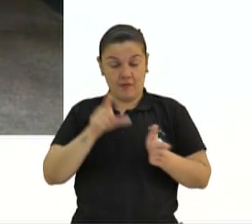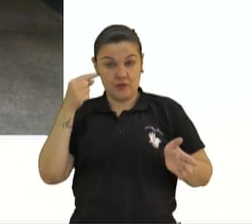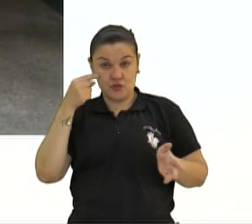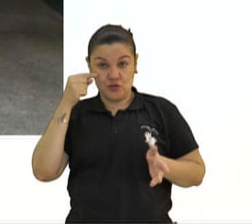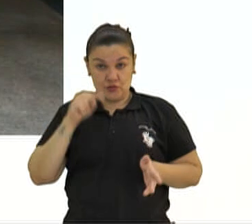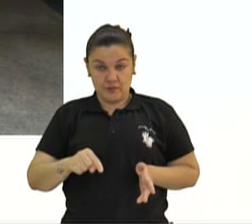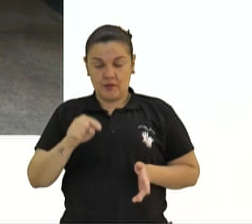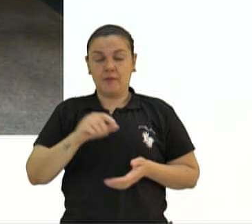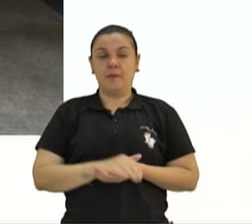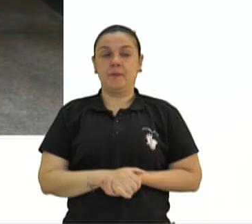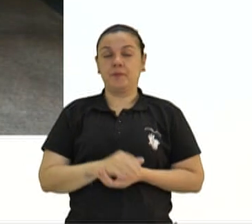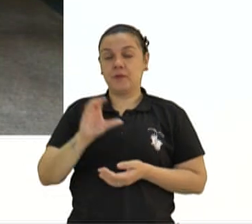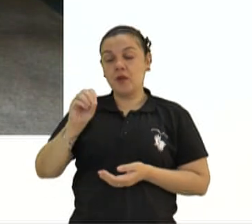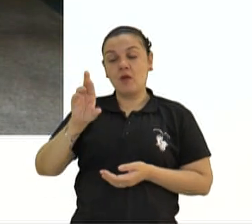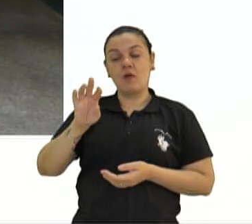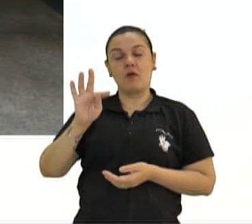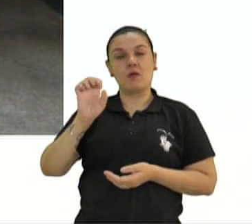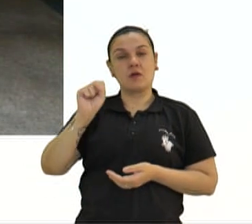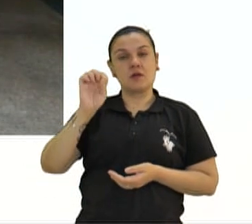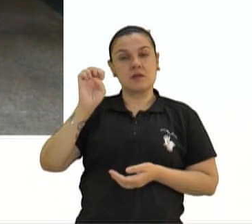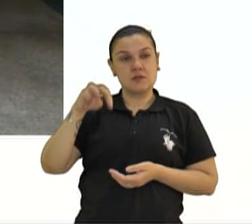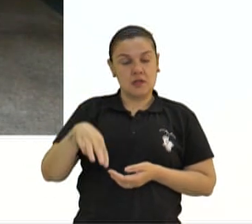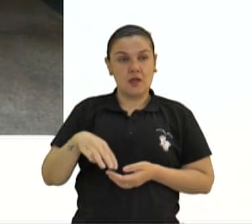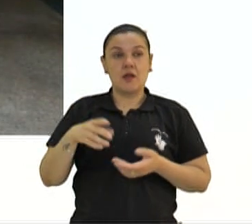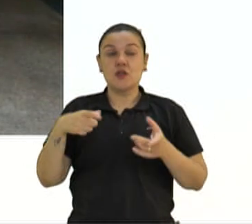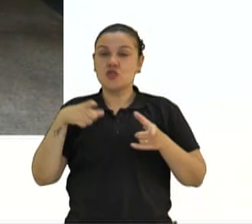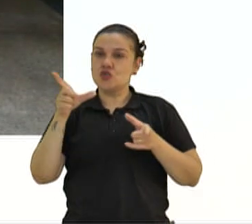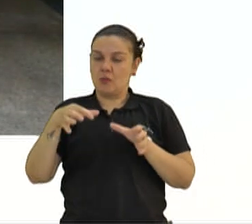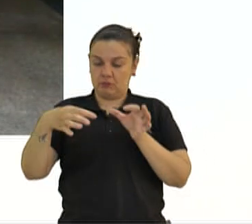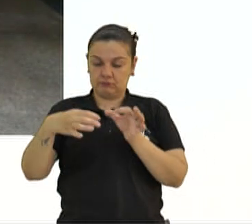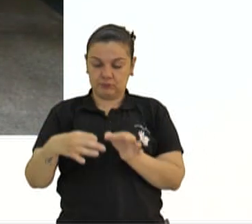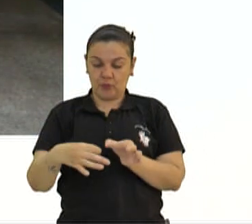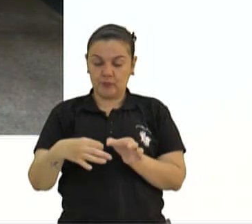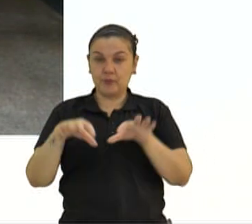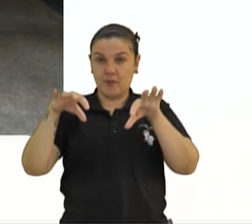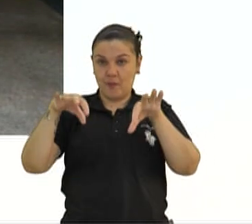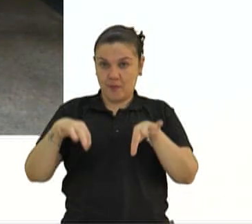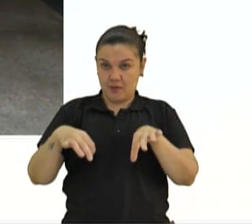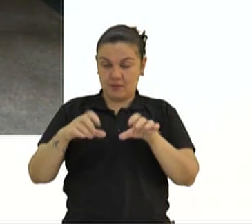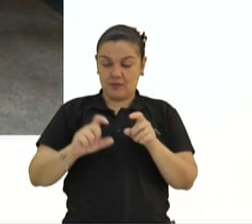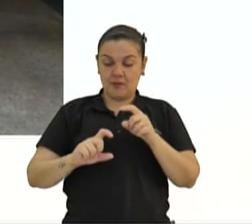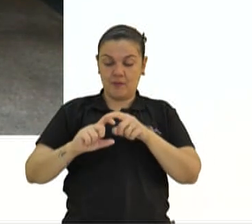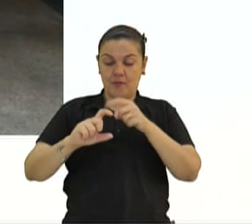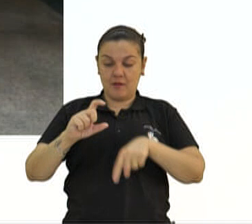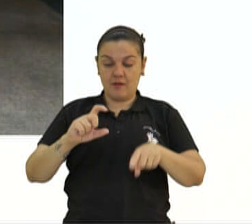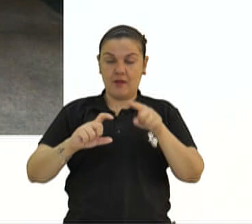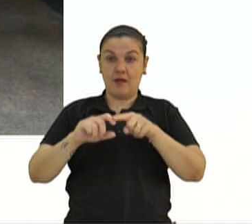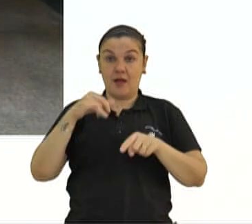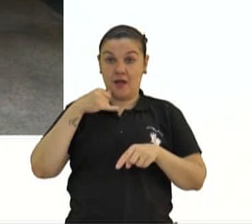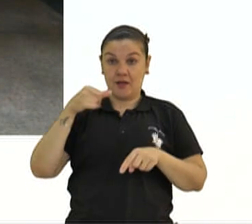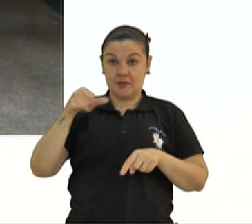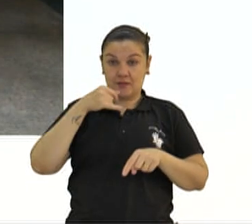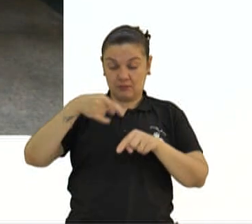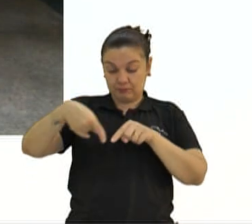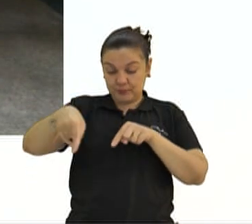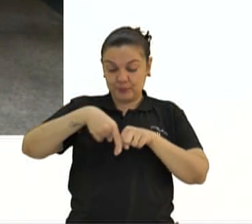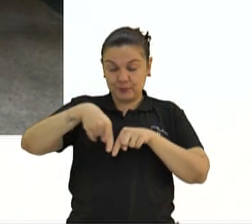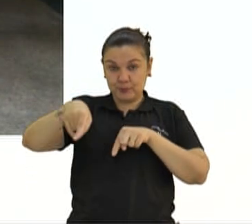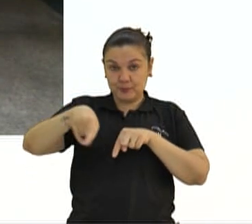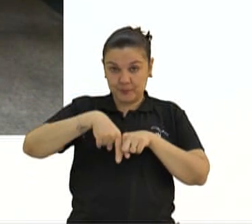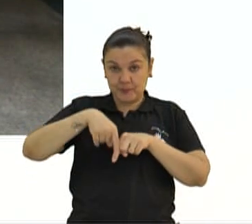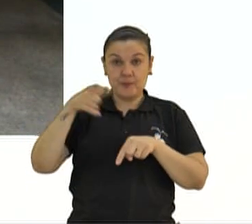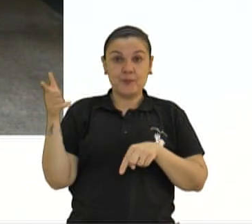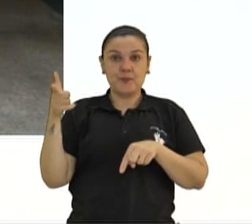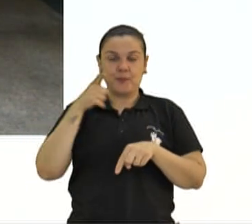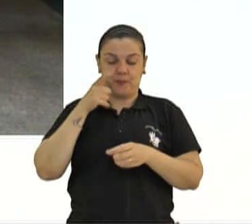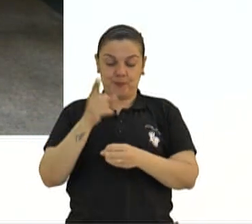a deflexão da agulha, nós tínhamos uma pilha de volta fazendo circular corrente contínua no condutor,